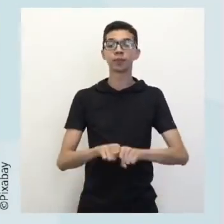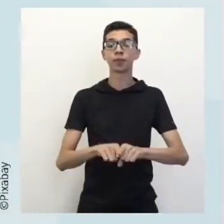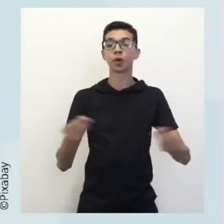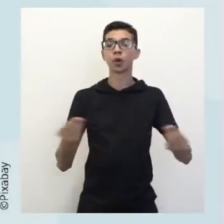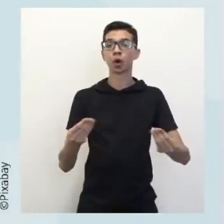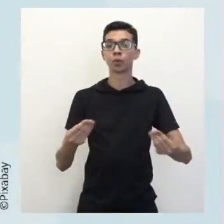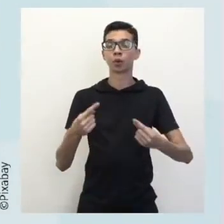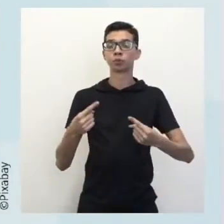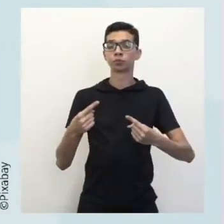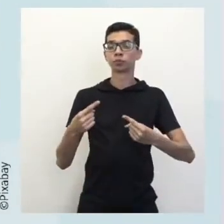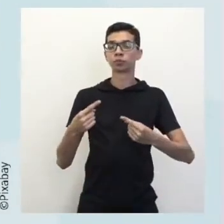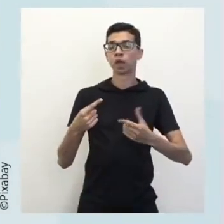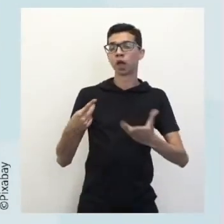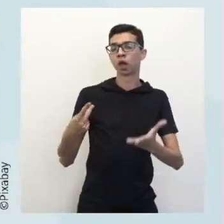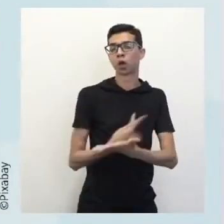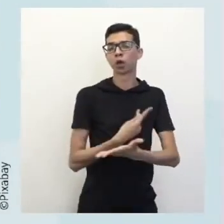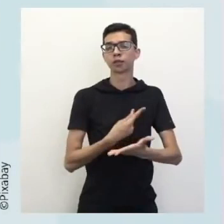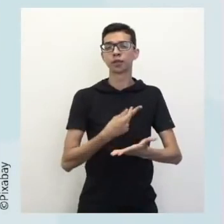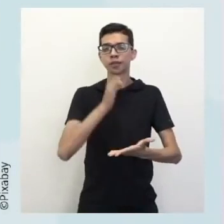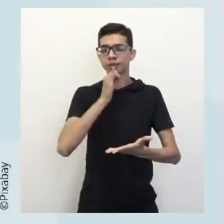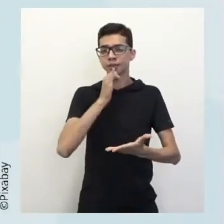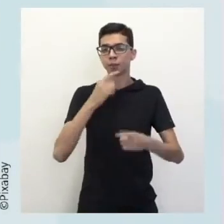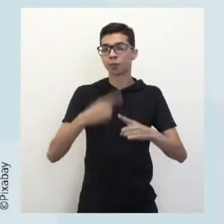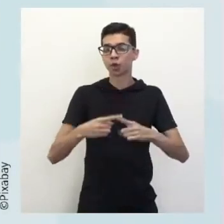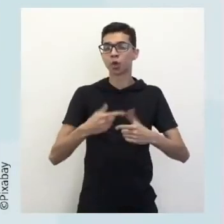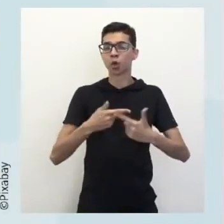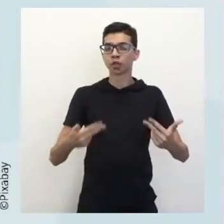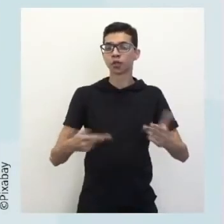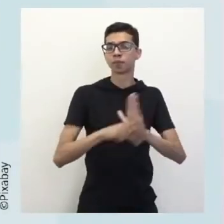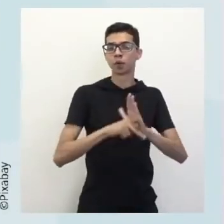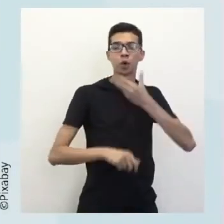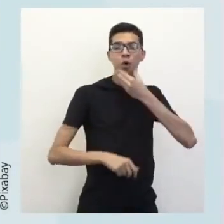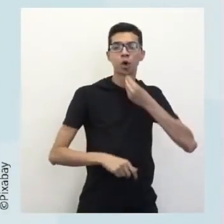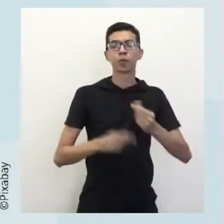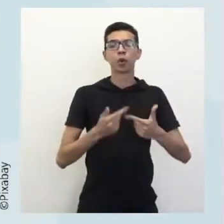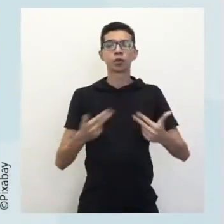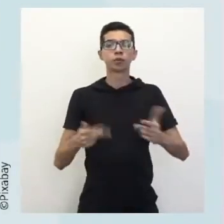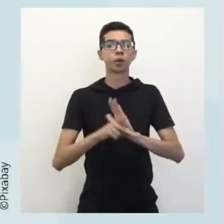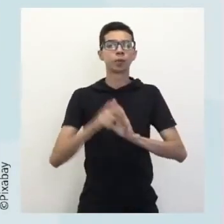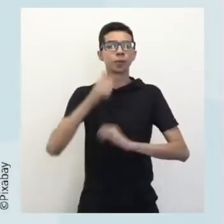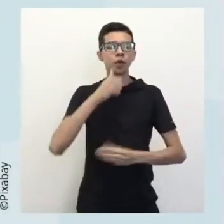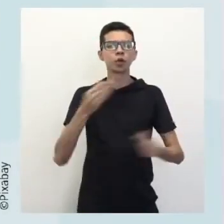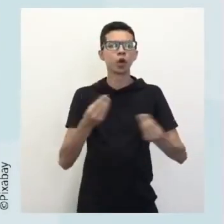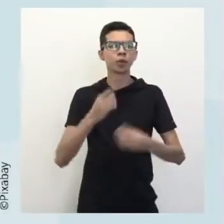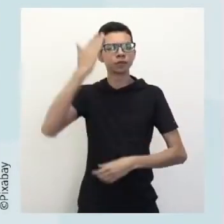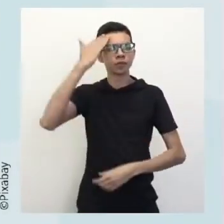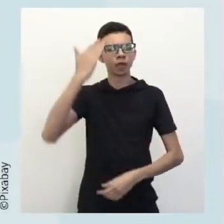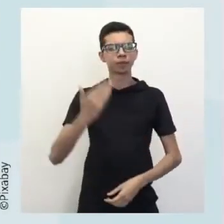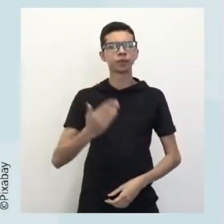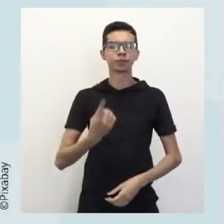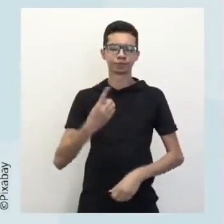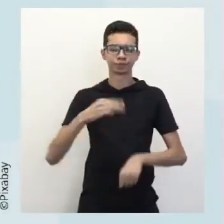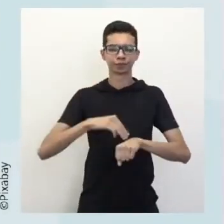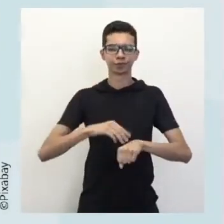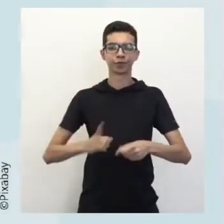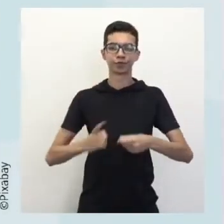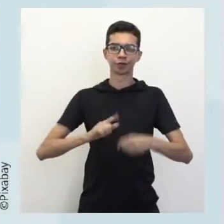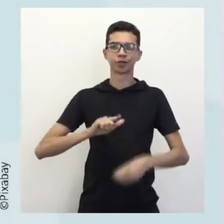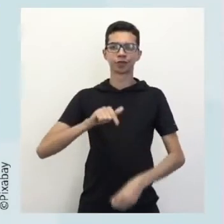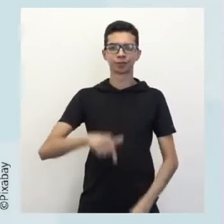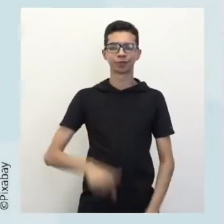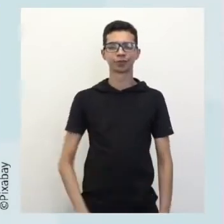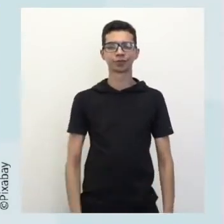Quais são as consequências de você estabelecer que tais coisas são de homens e tais coisas são de mulheres? Mais 60 segundos e a gente volta com a